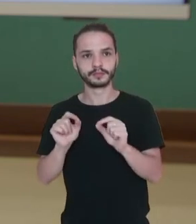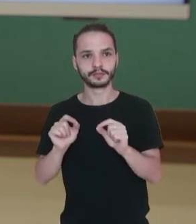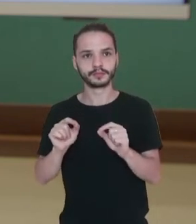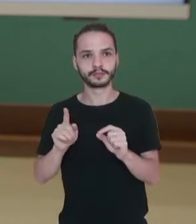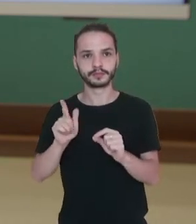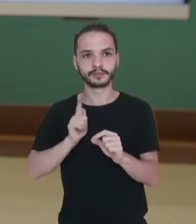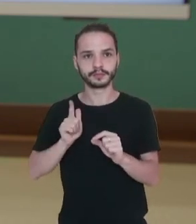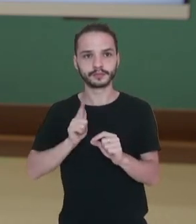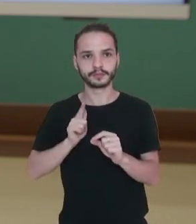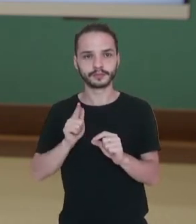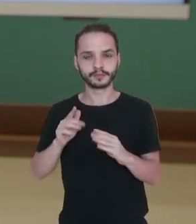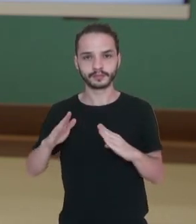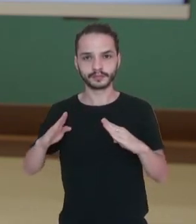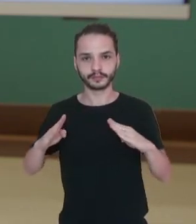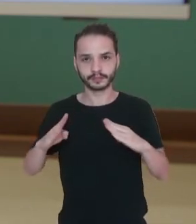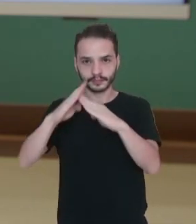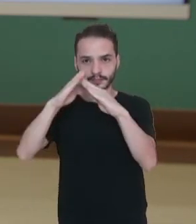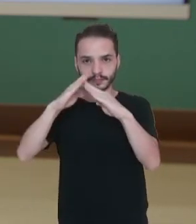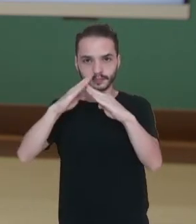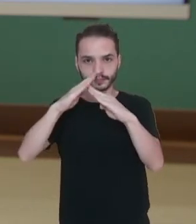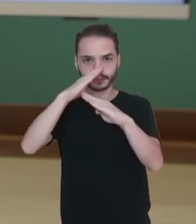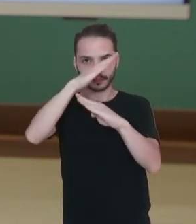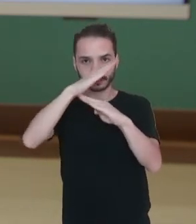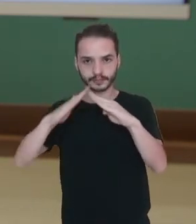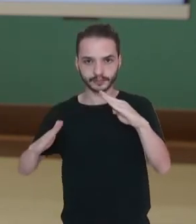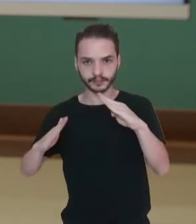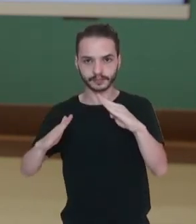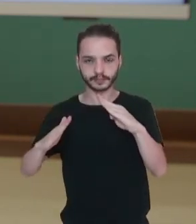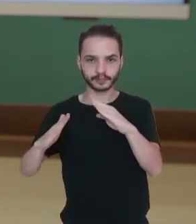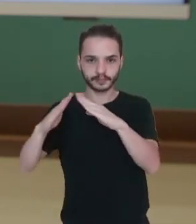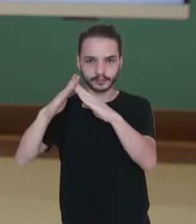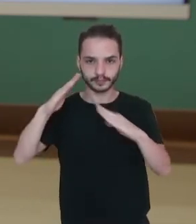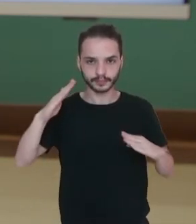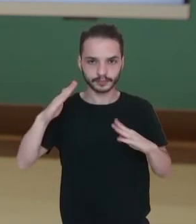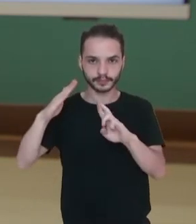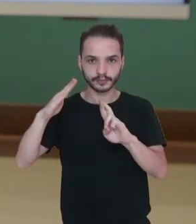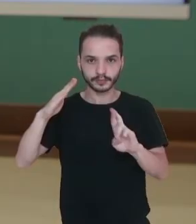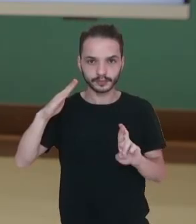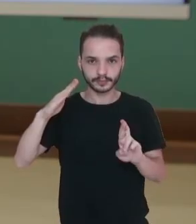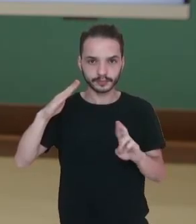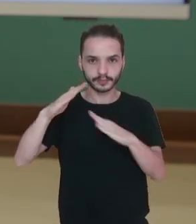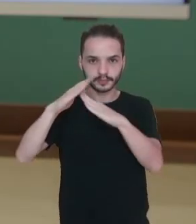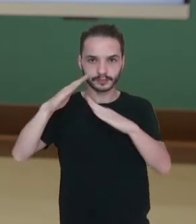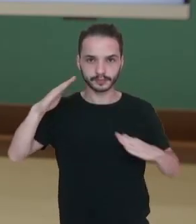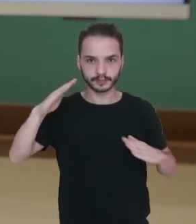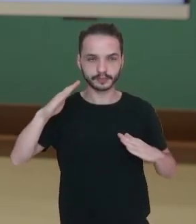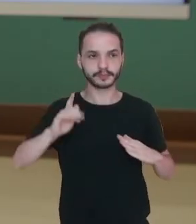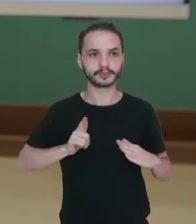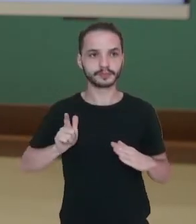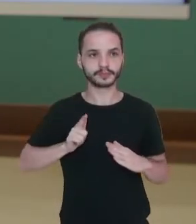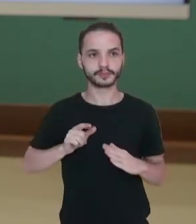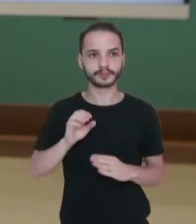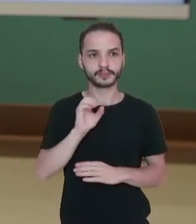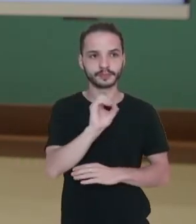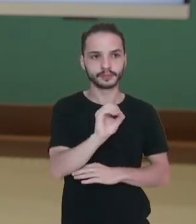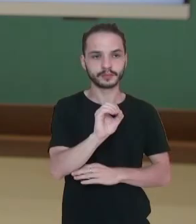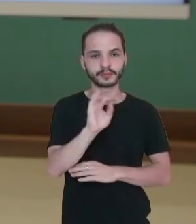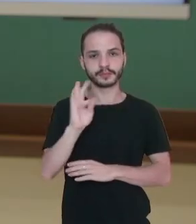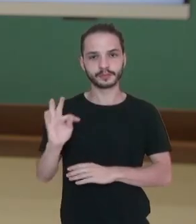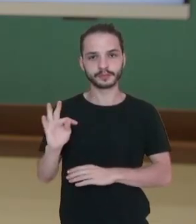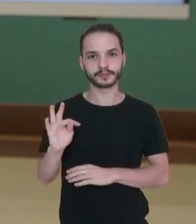fazer esse traço, então ele é perpendicular ao raio e assim nós temos T perpendicular